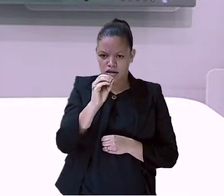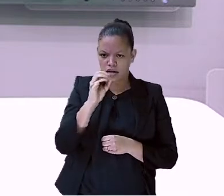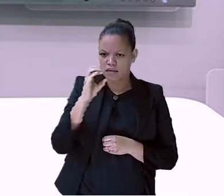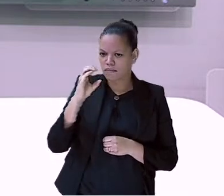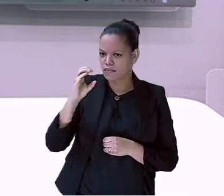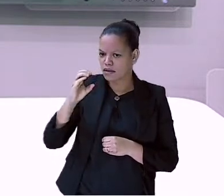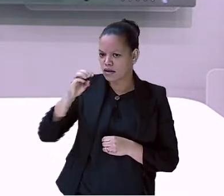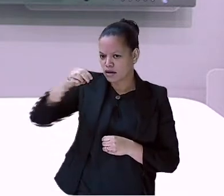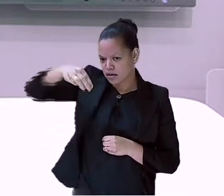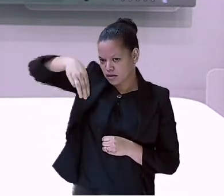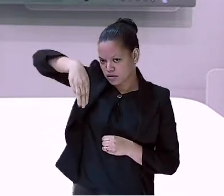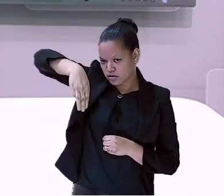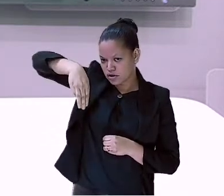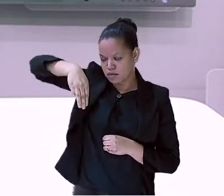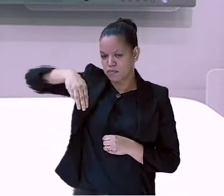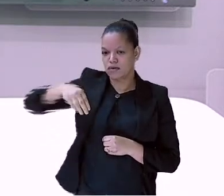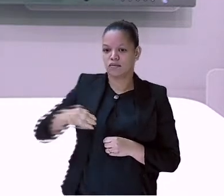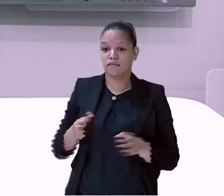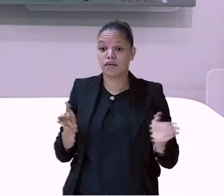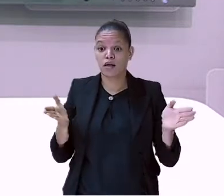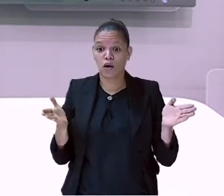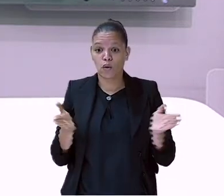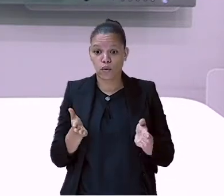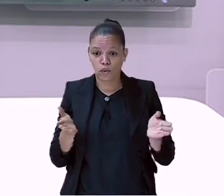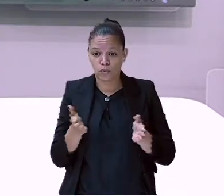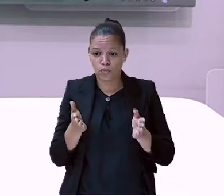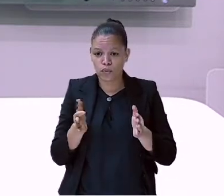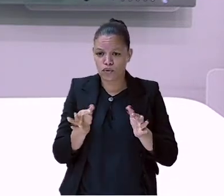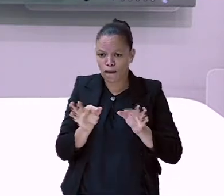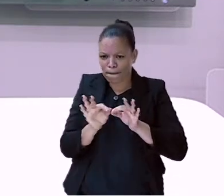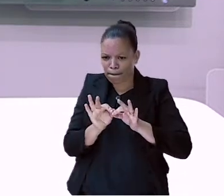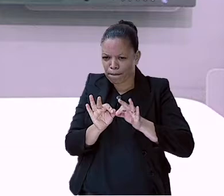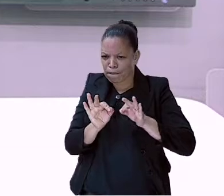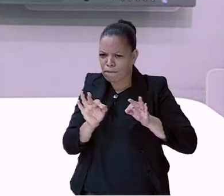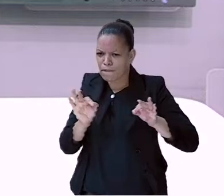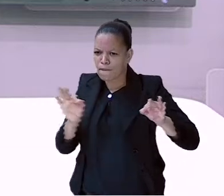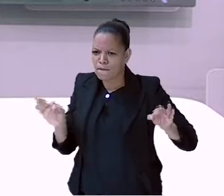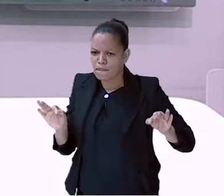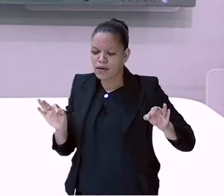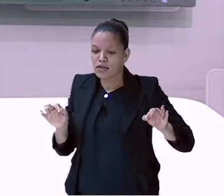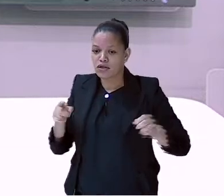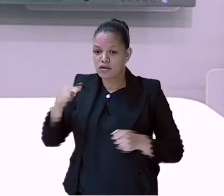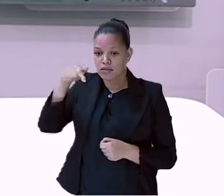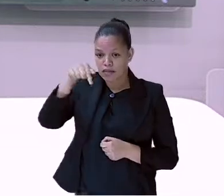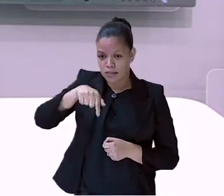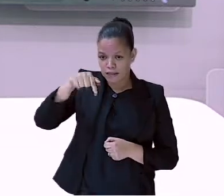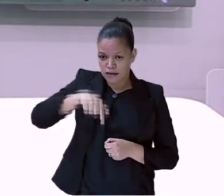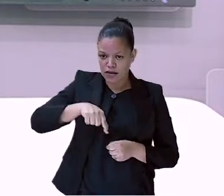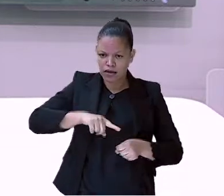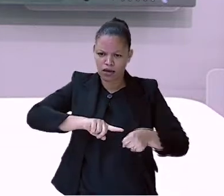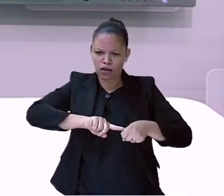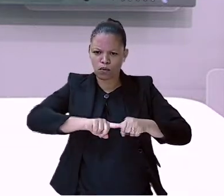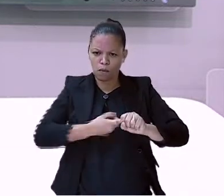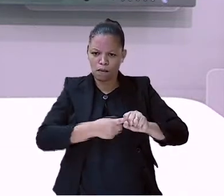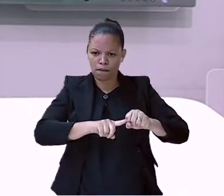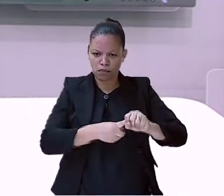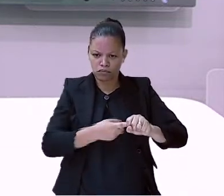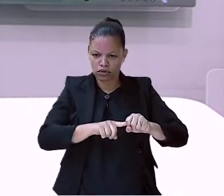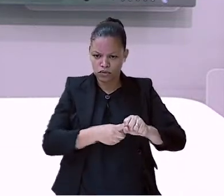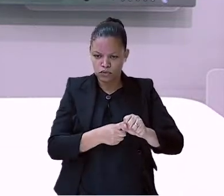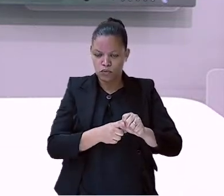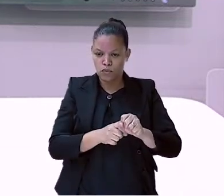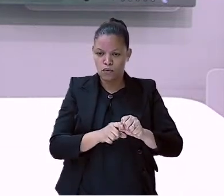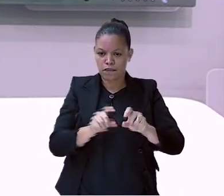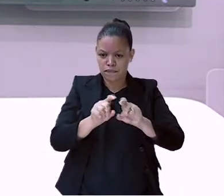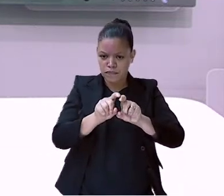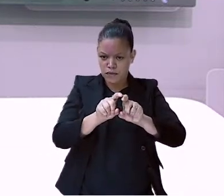apontador, uma caneta e uma borracha, para a gente fazer junto aqui como que você vai utilizar essa medida, tá?